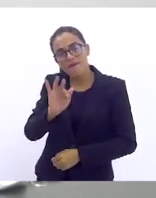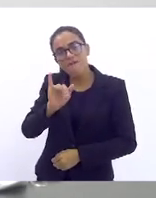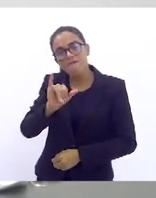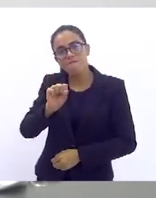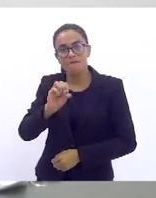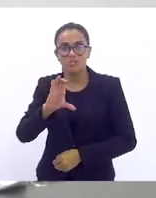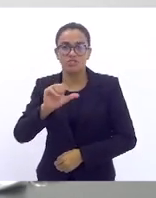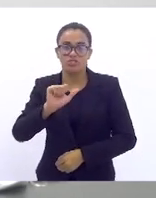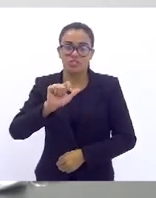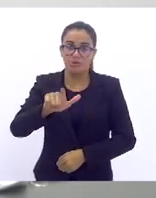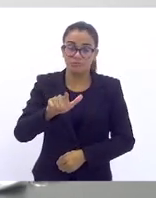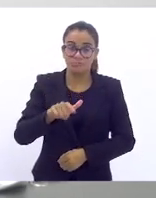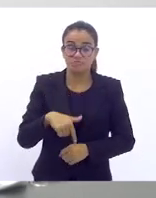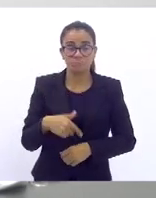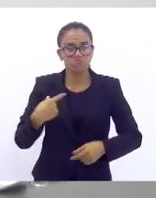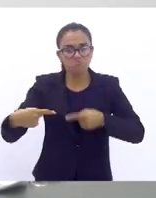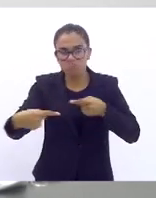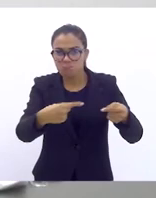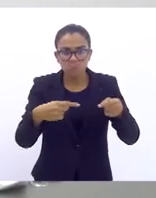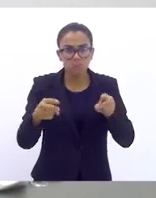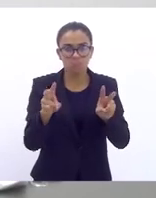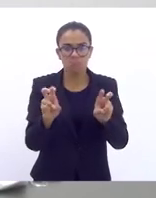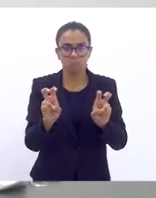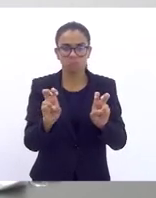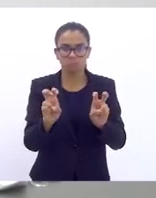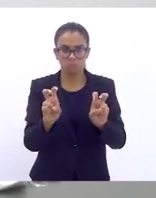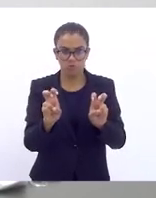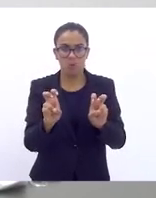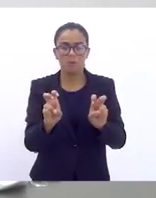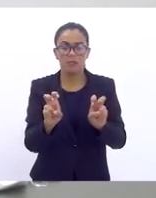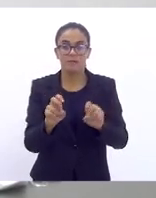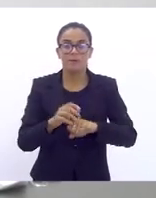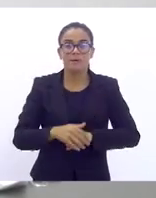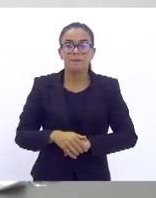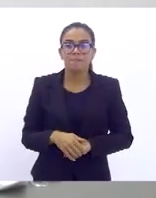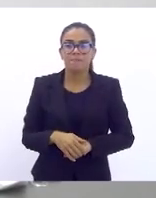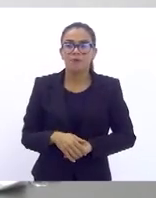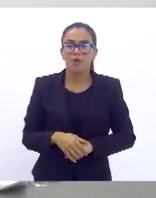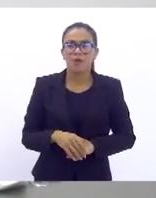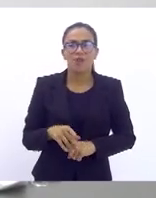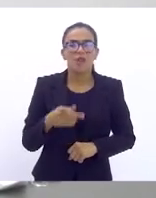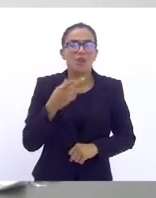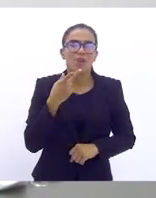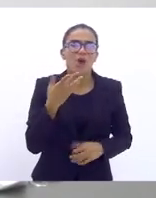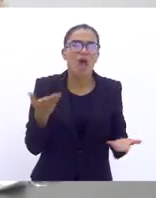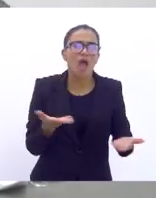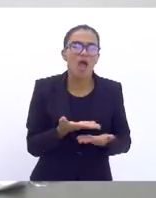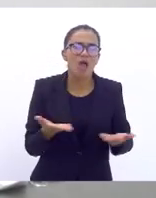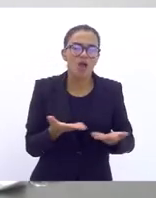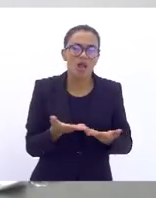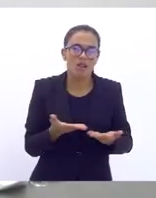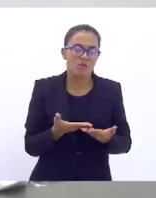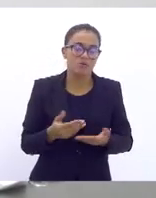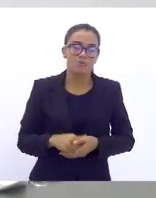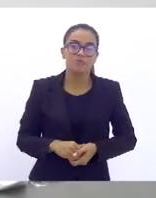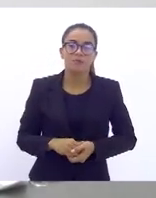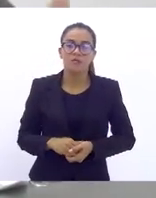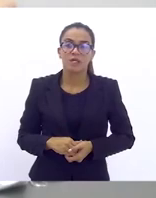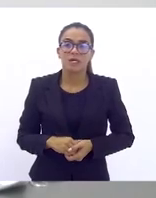eu discutia essa questão do planejamento entre um virato do regime não não girar todas